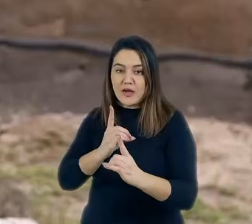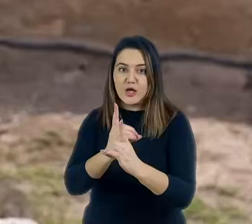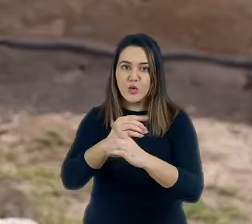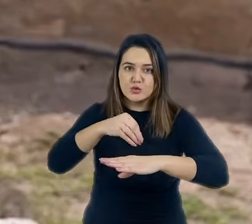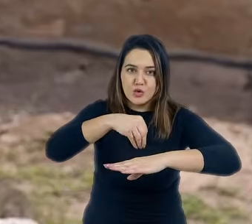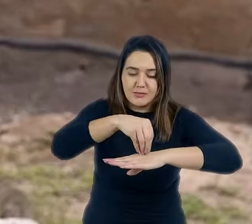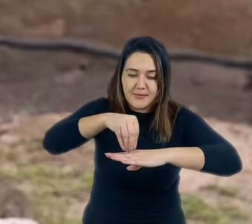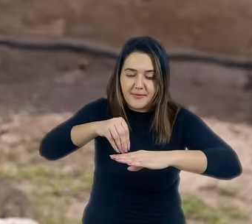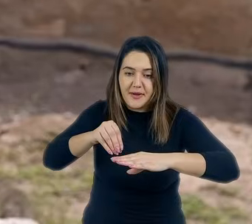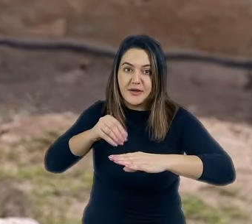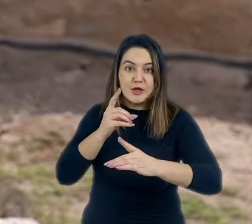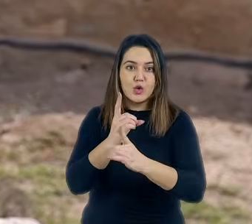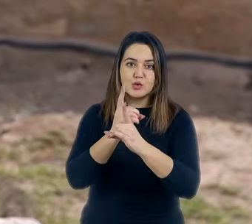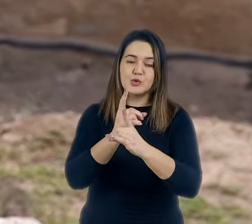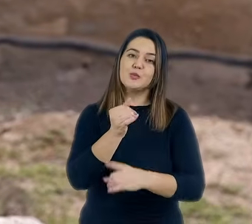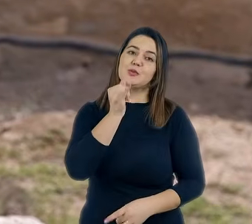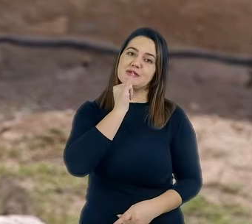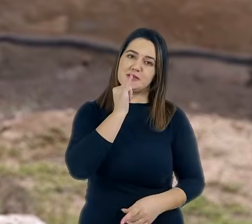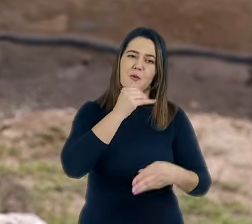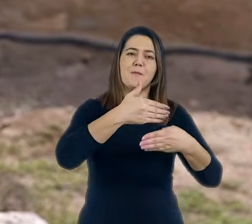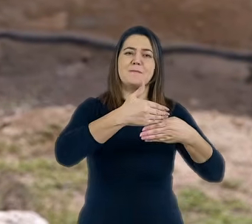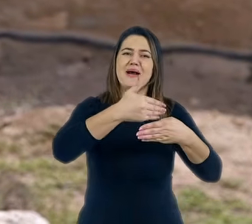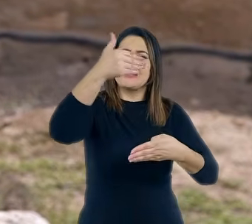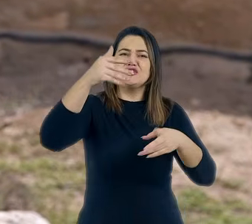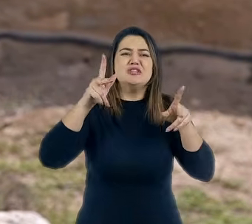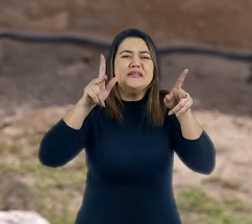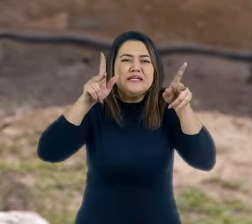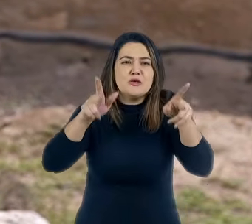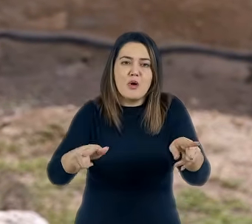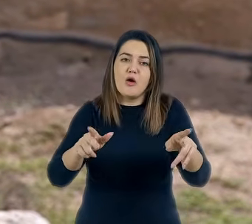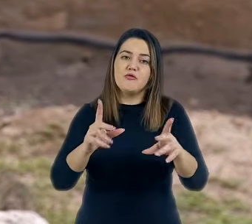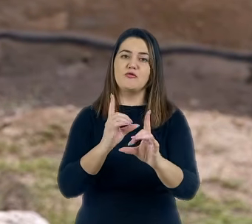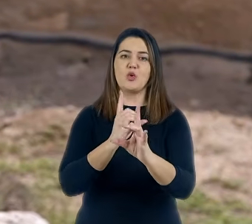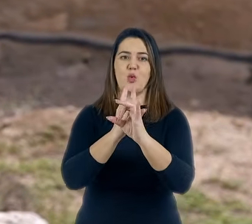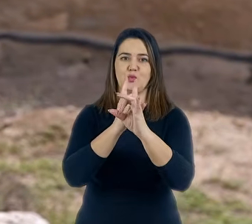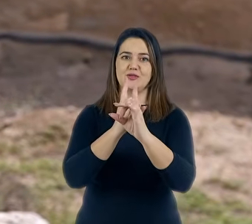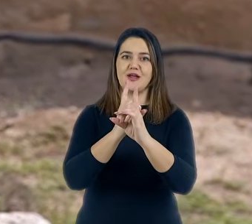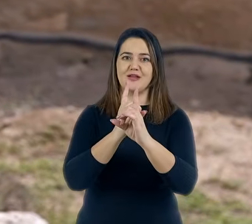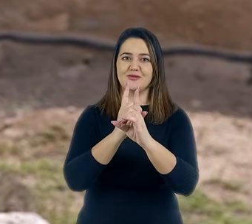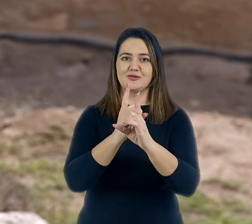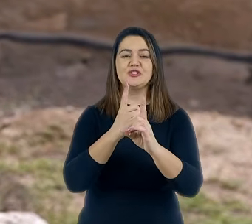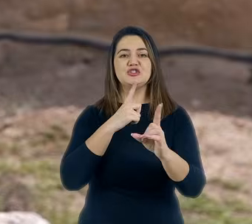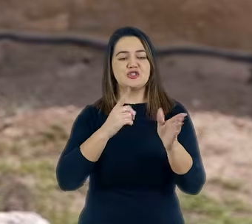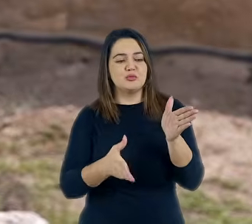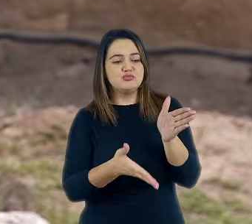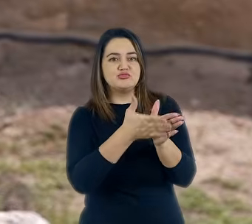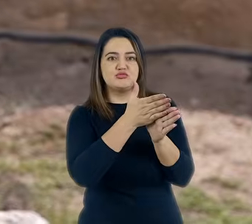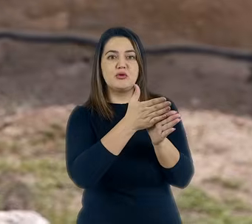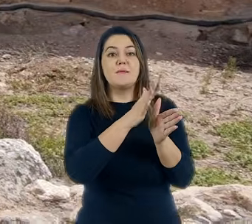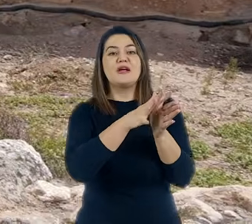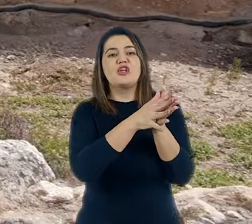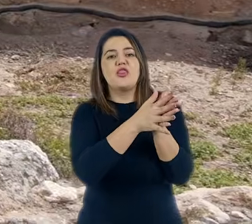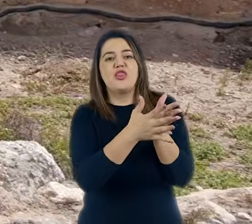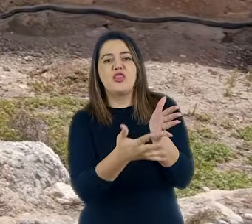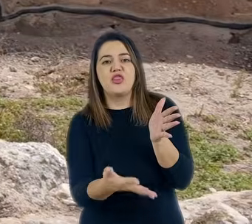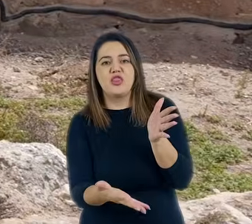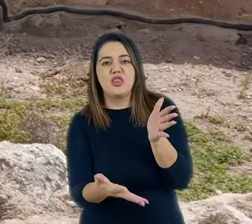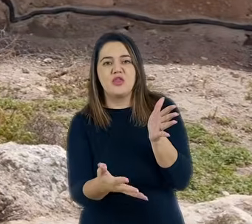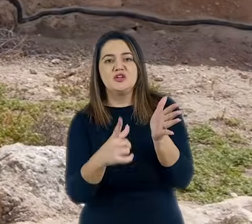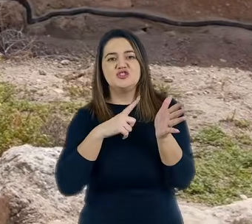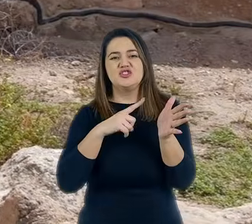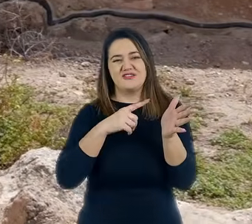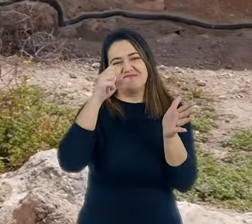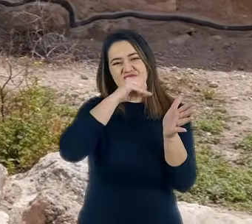como eles encontraram. E você pode pensar, tem aquela parede ali. Exatamente assim foi encontrado aquele reboco. Ele estava